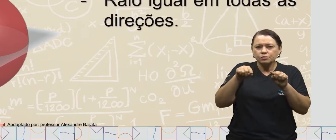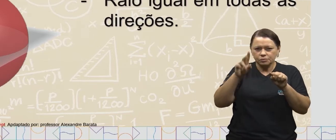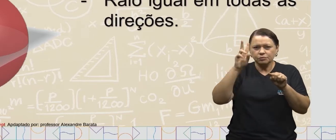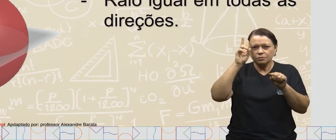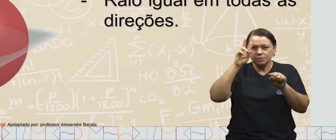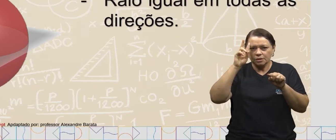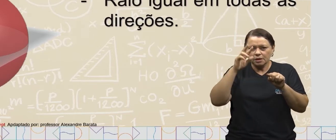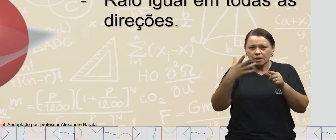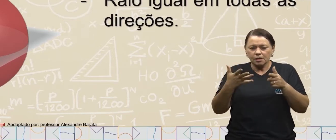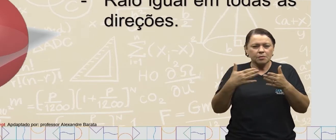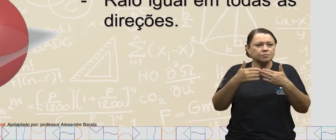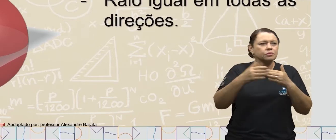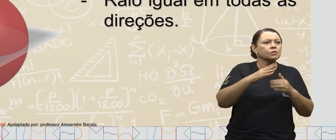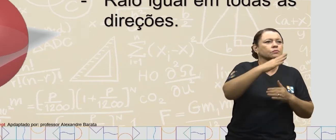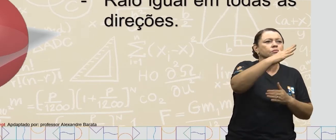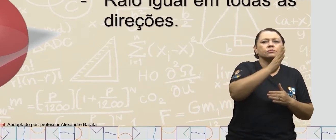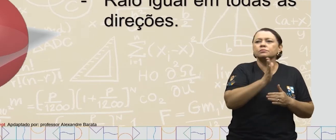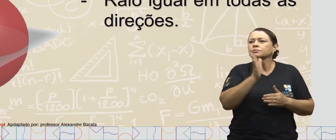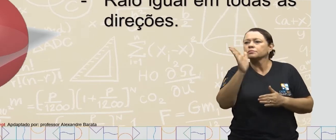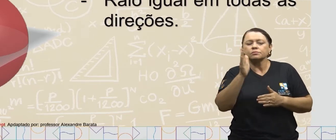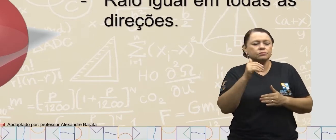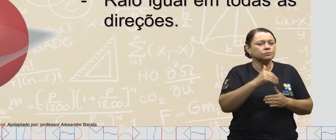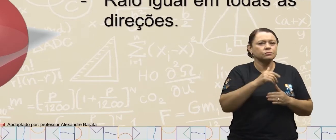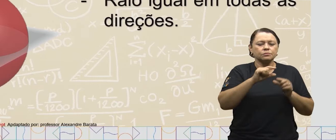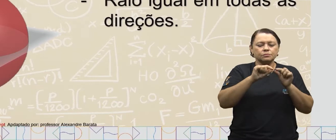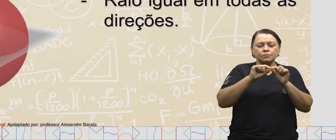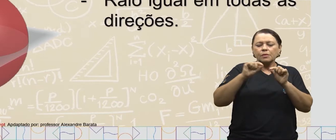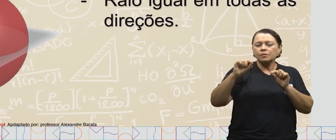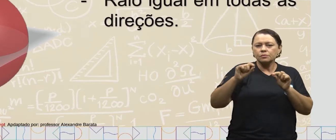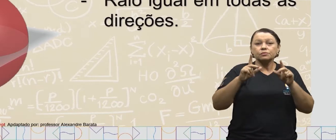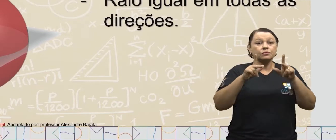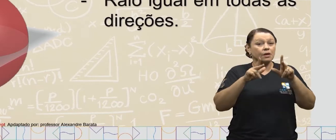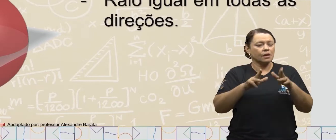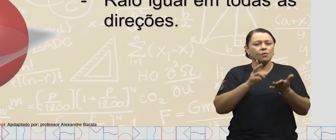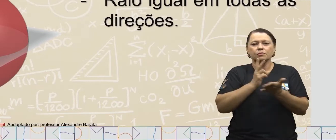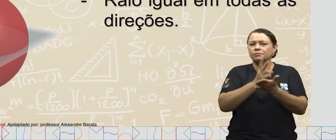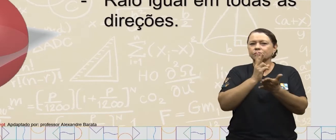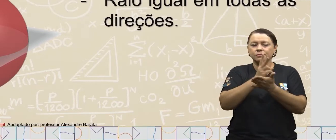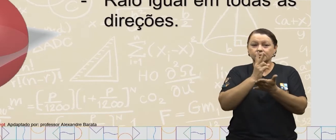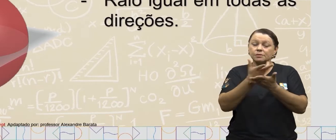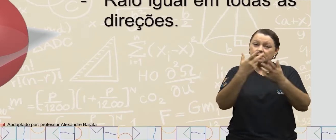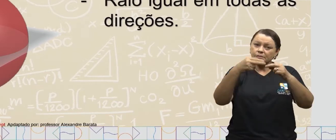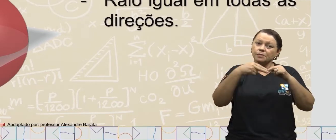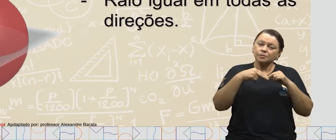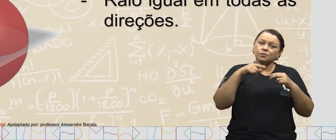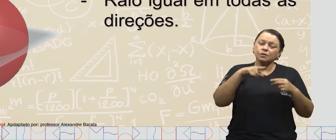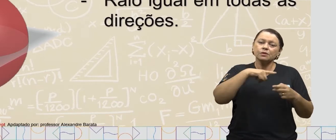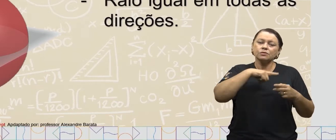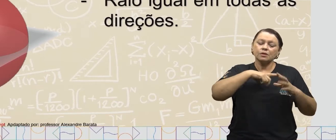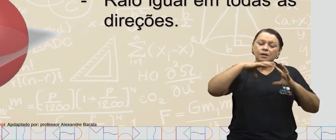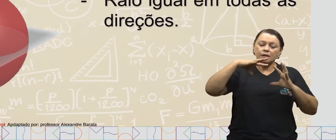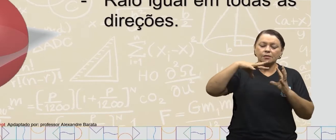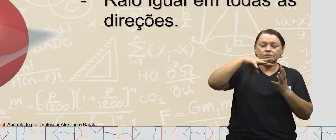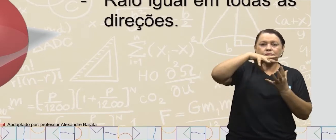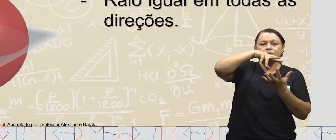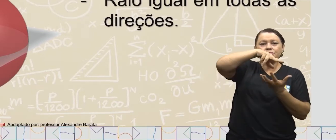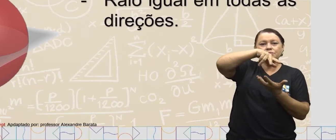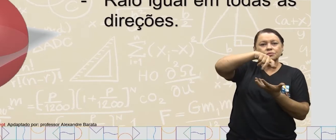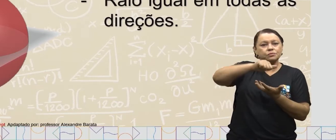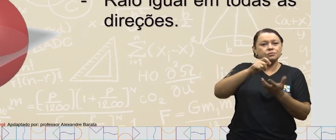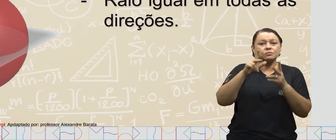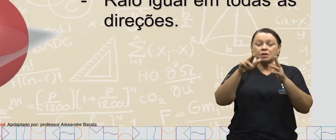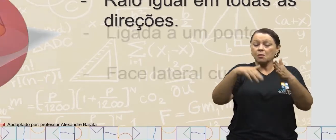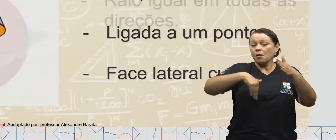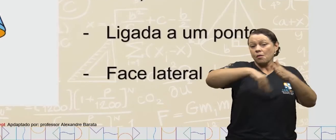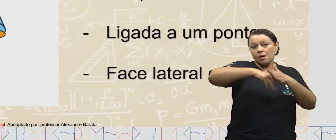qualquer direção em relação à superfície dessa esfera. Por isso, ela tem o formato redondo da bola